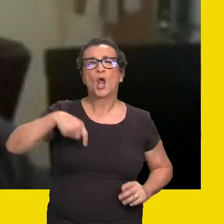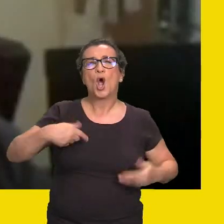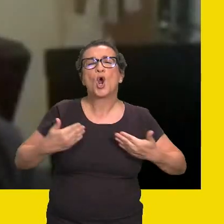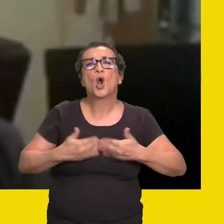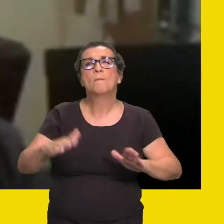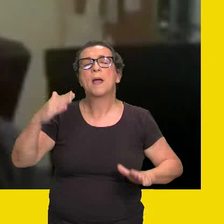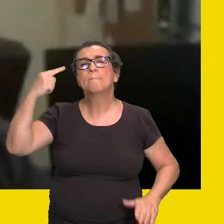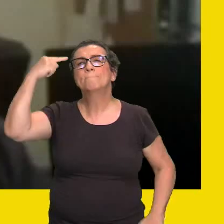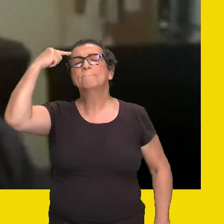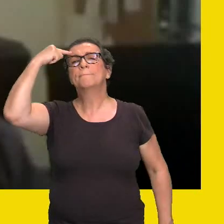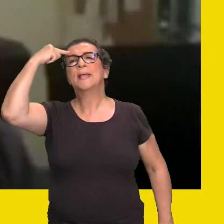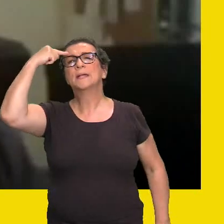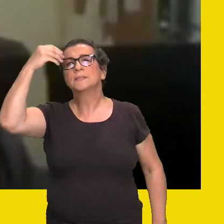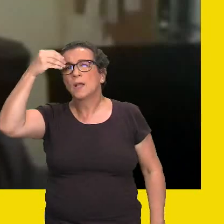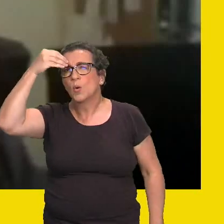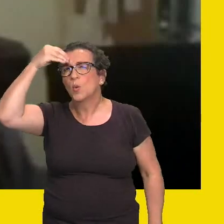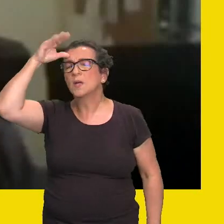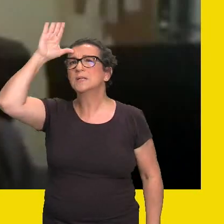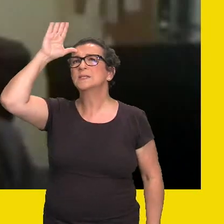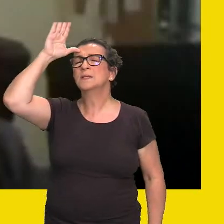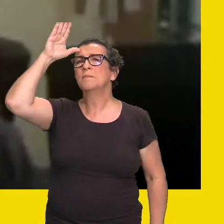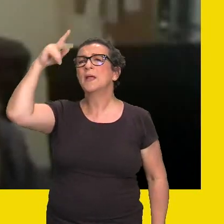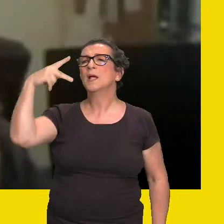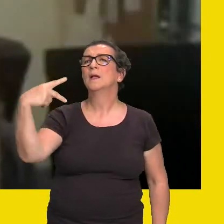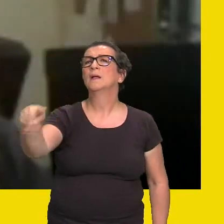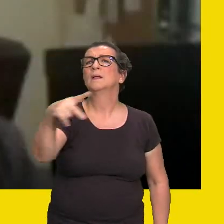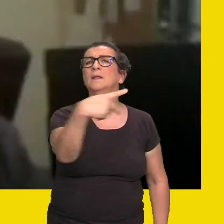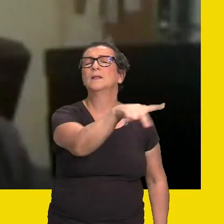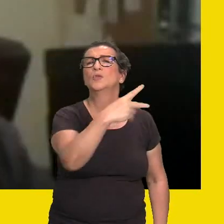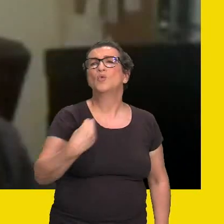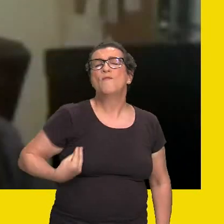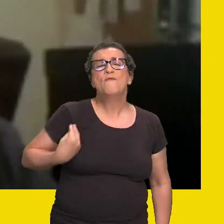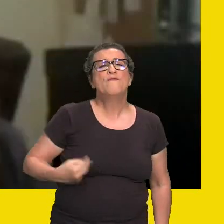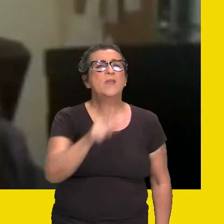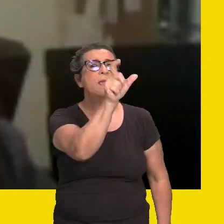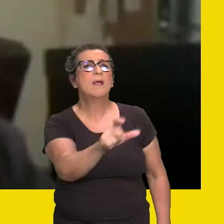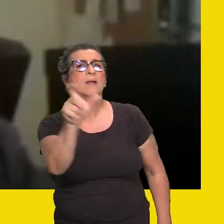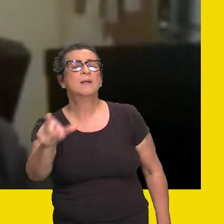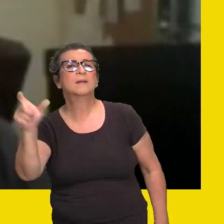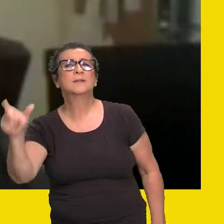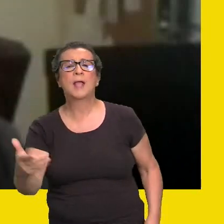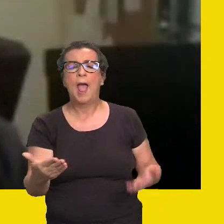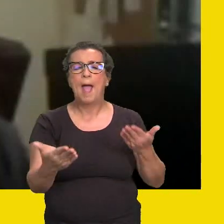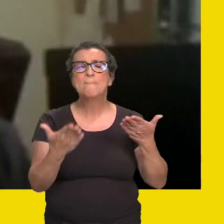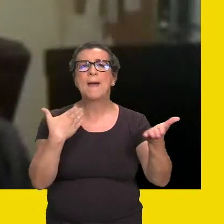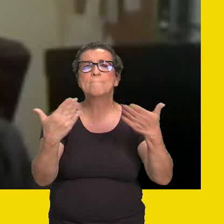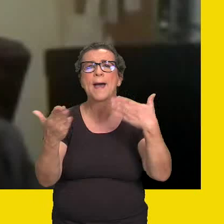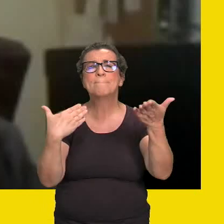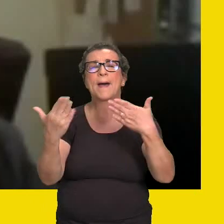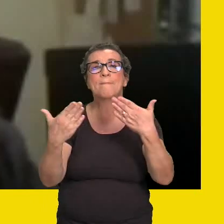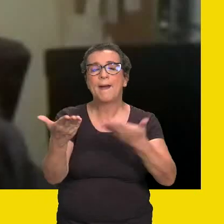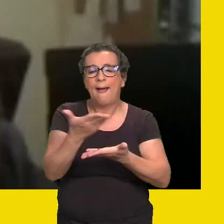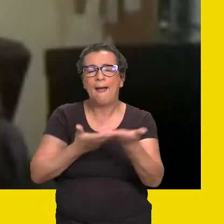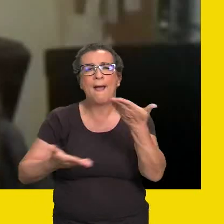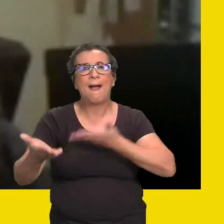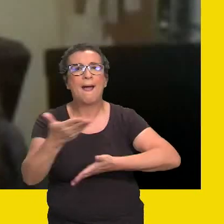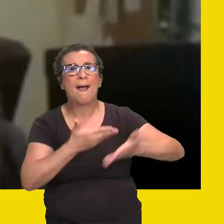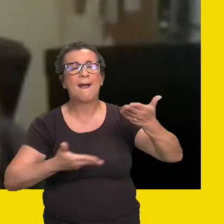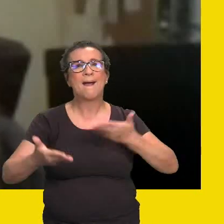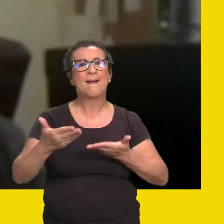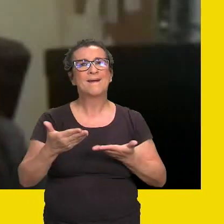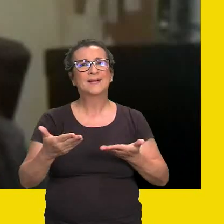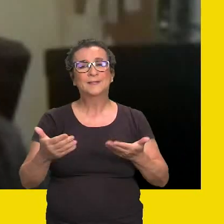sobre o conhecimento que perpassa pela vida dos nossos alunos, pelas nossas conversas, pelas nossas trocas entre